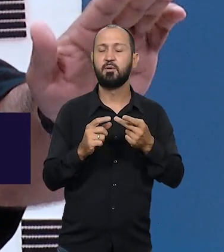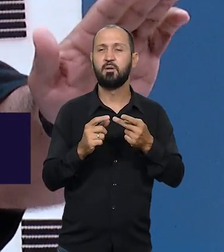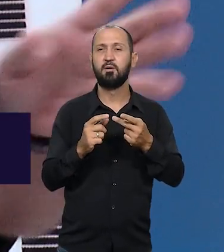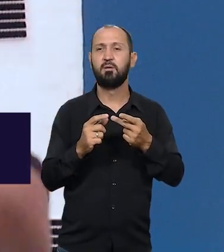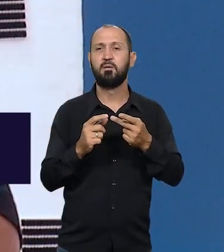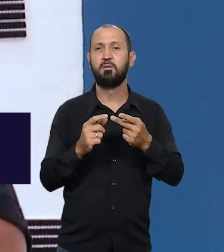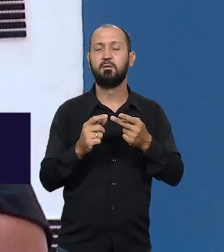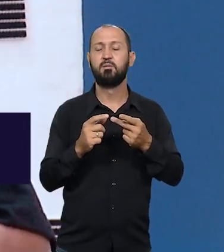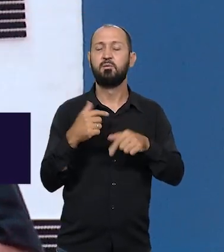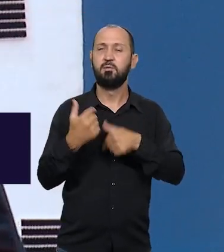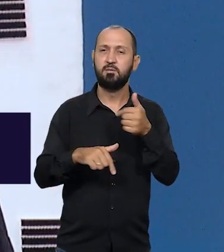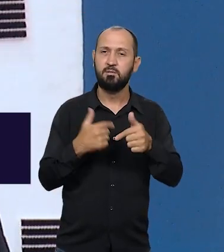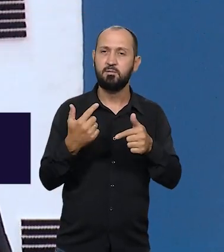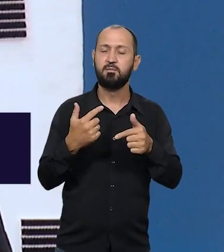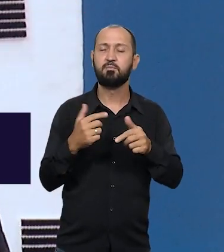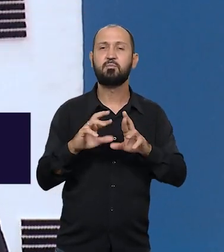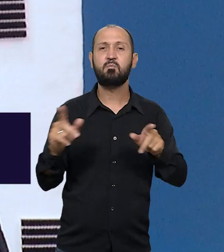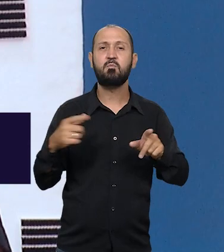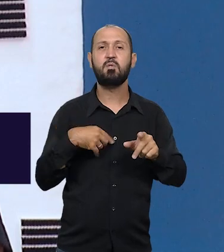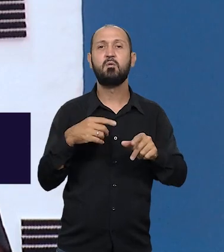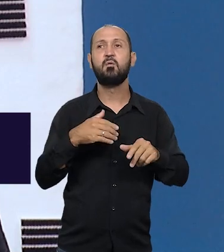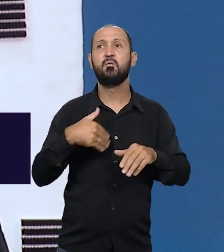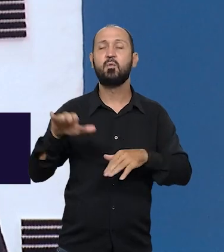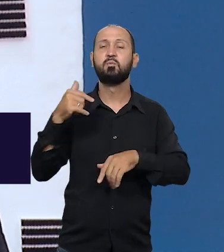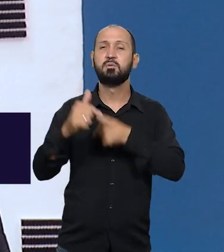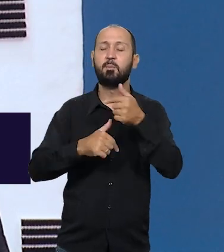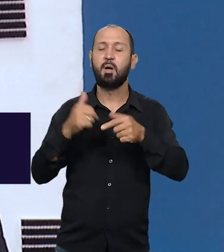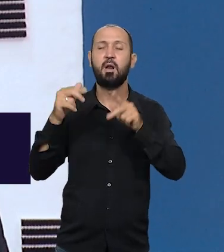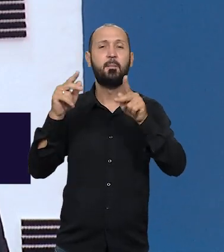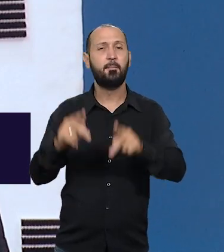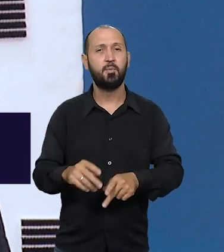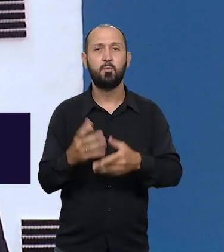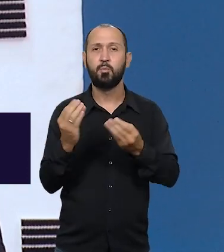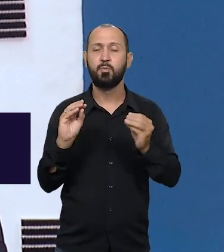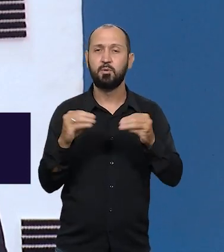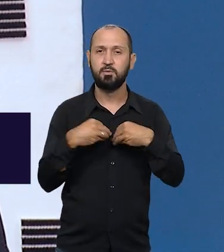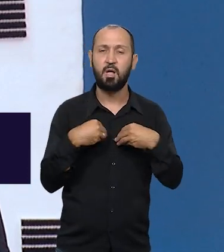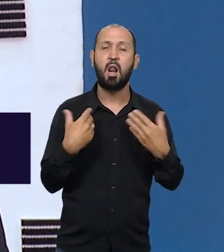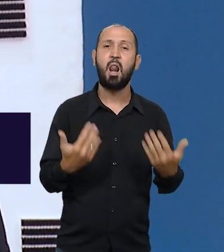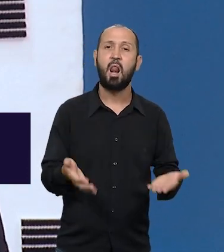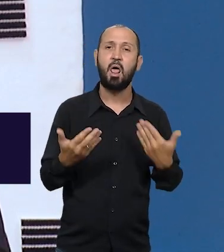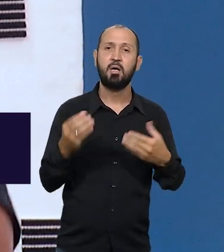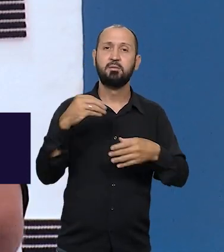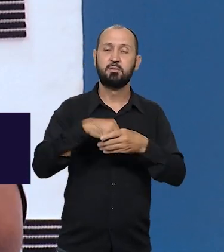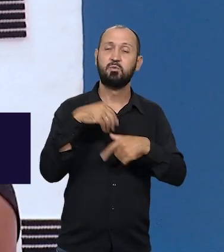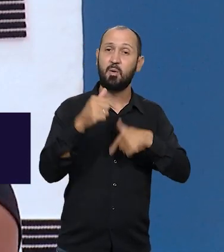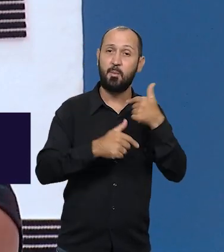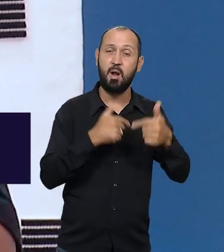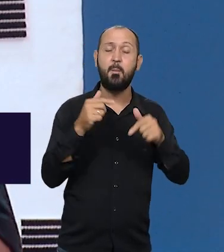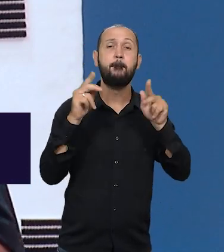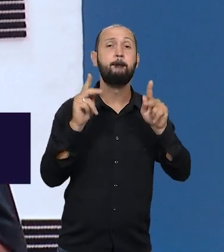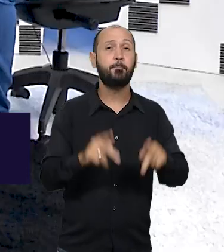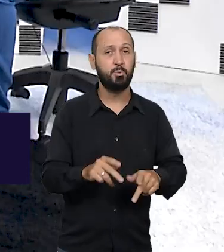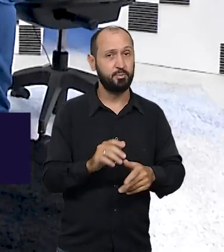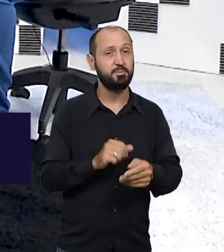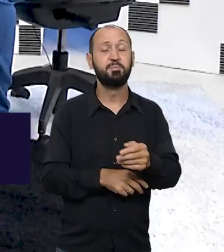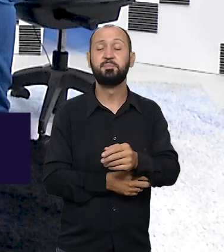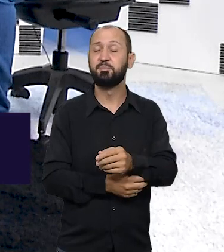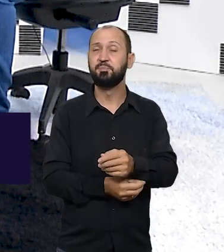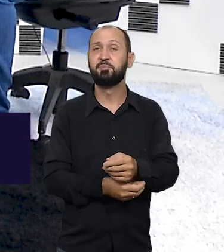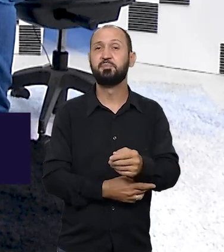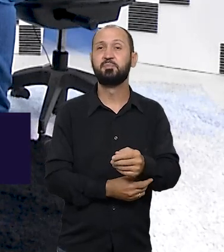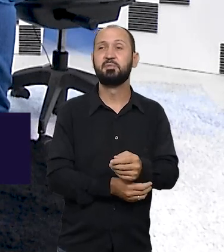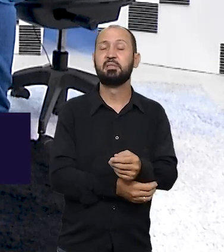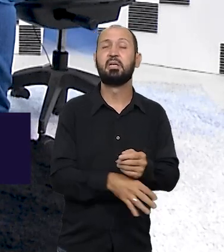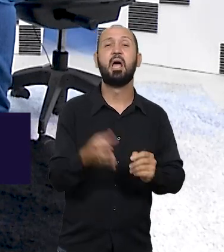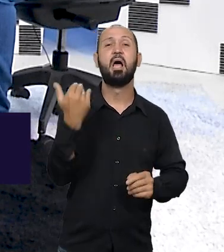empregos ordinários e migram para o serviço público. Tem muitos autistas leves hoje dentro do serviço público e que não foram, de repente,